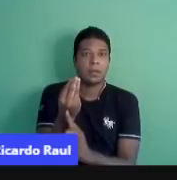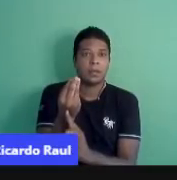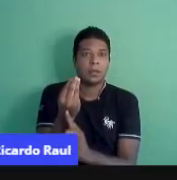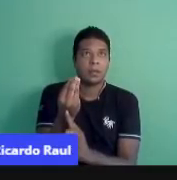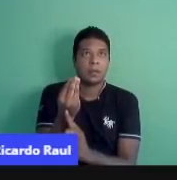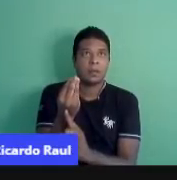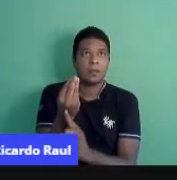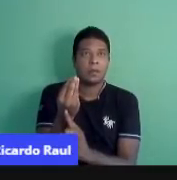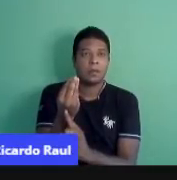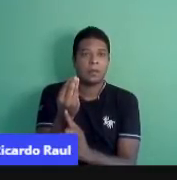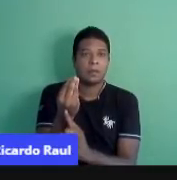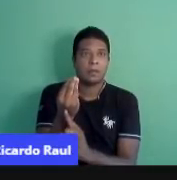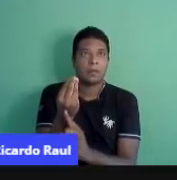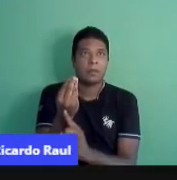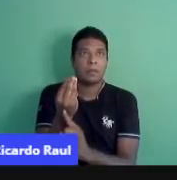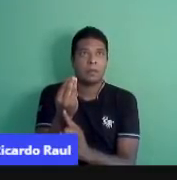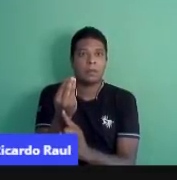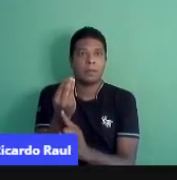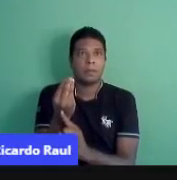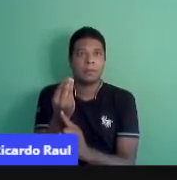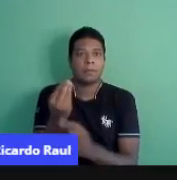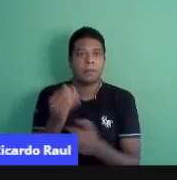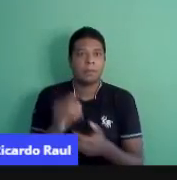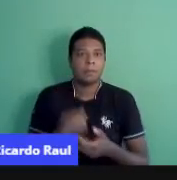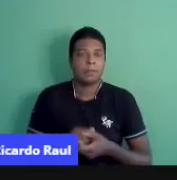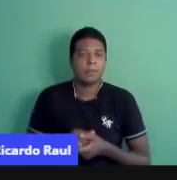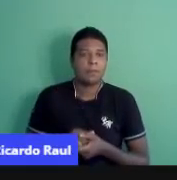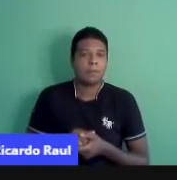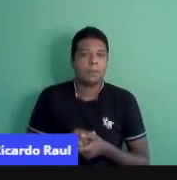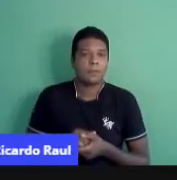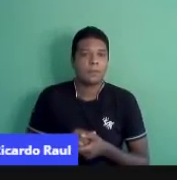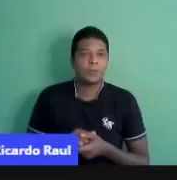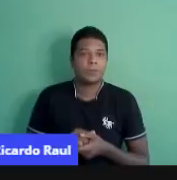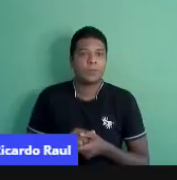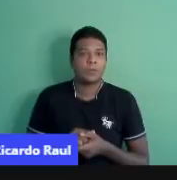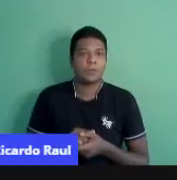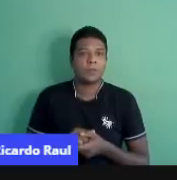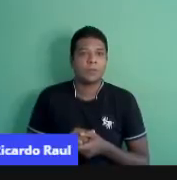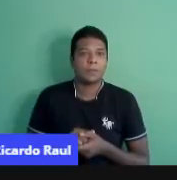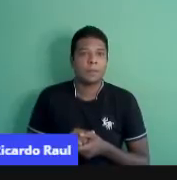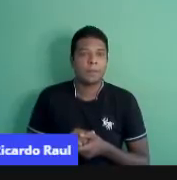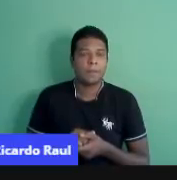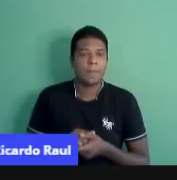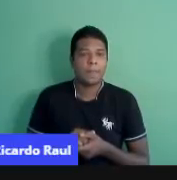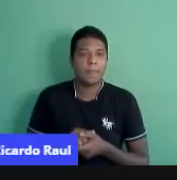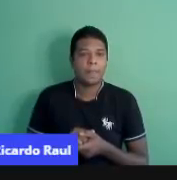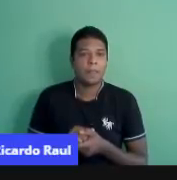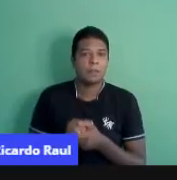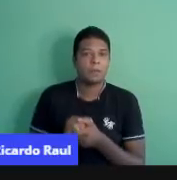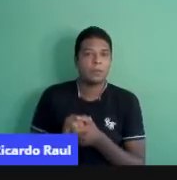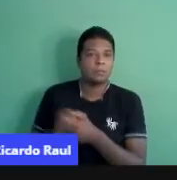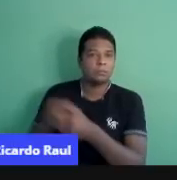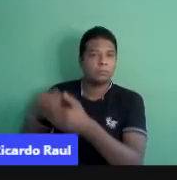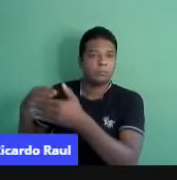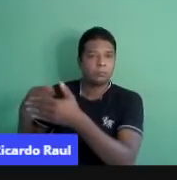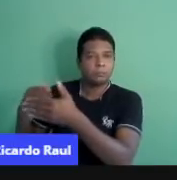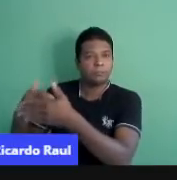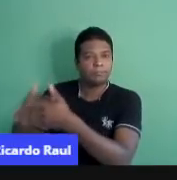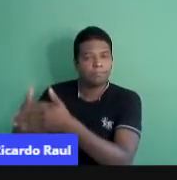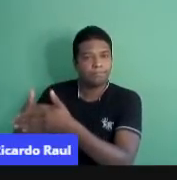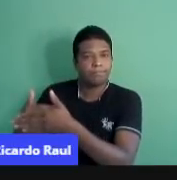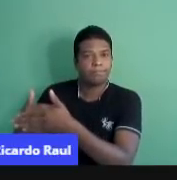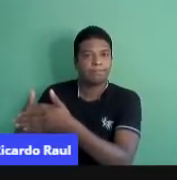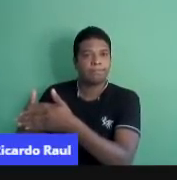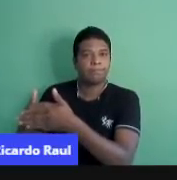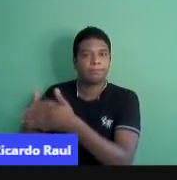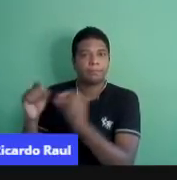nos 20 últimos anos. Então, é pouco tempo para que